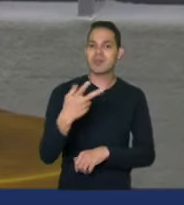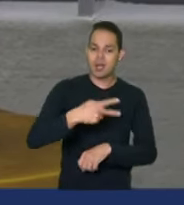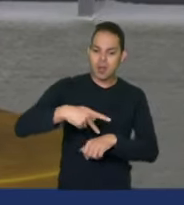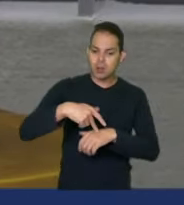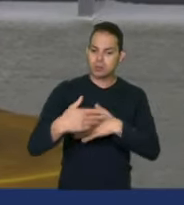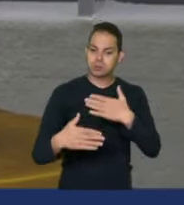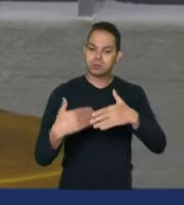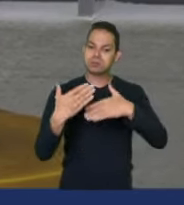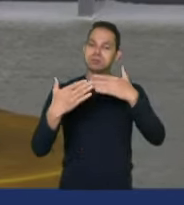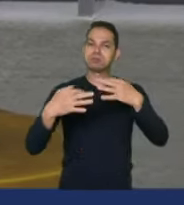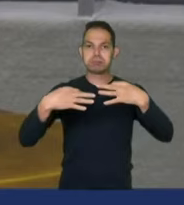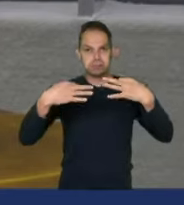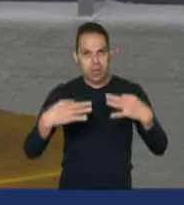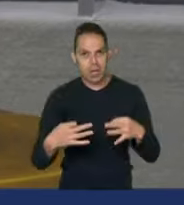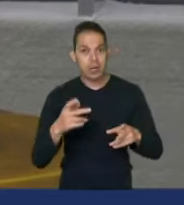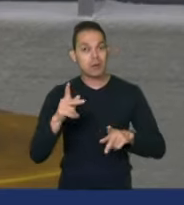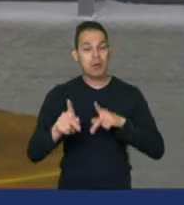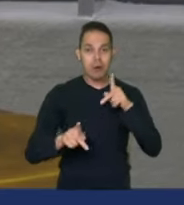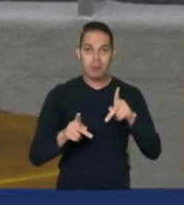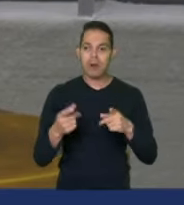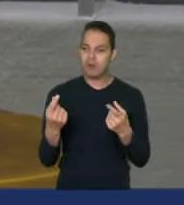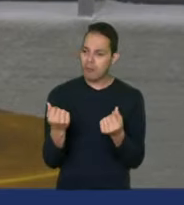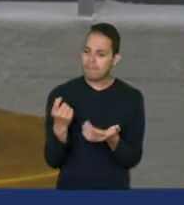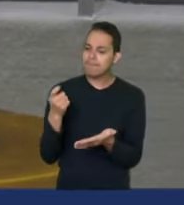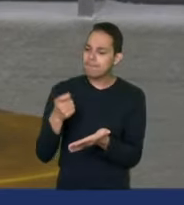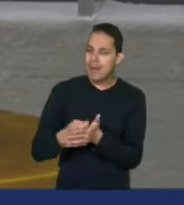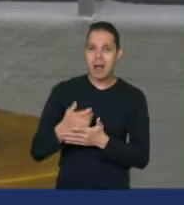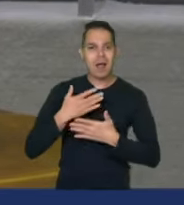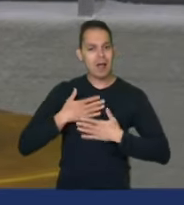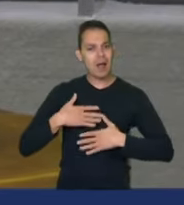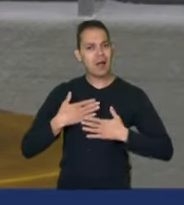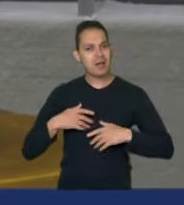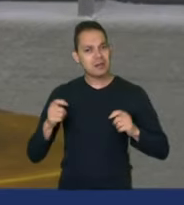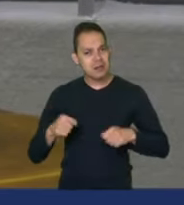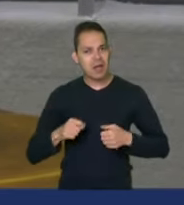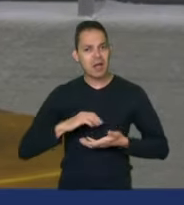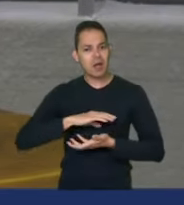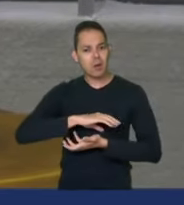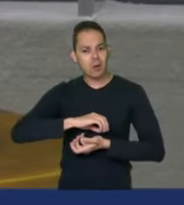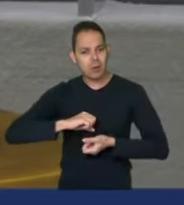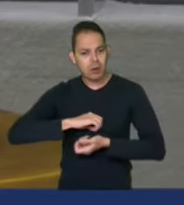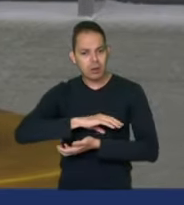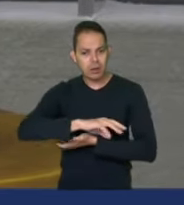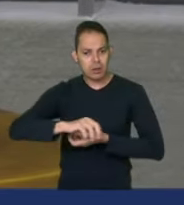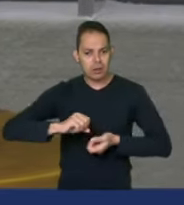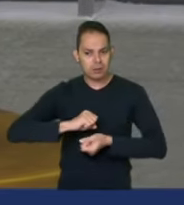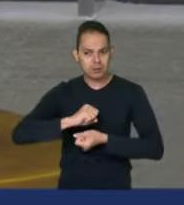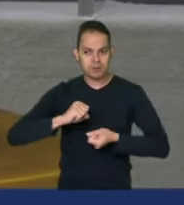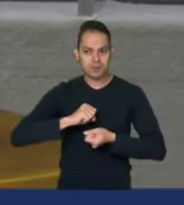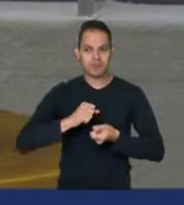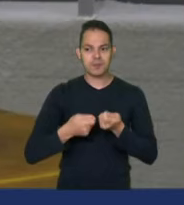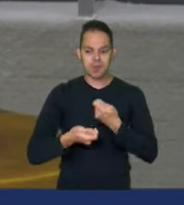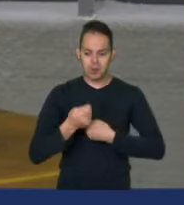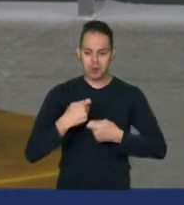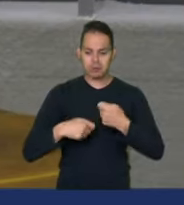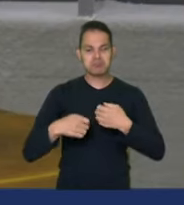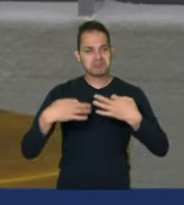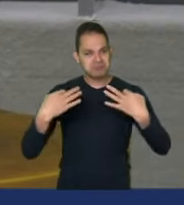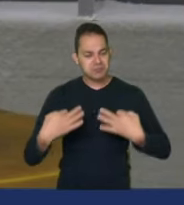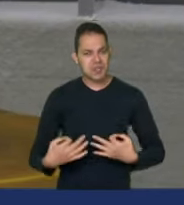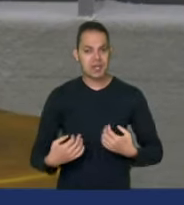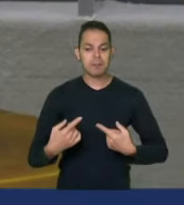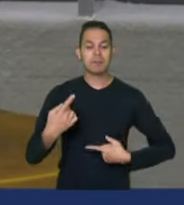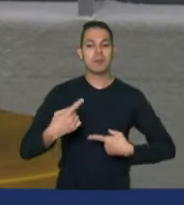de maneira que o povo possa pagar, que seja sustentável, economicamente viável,